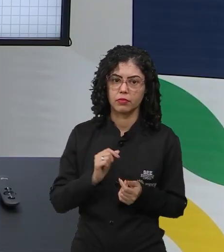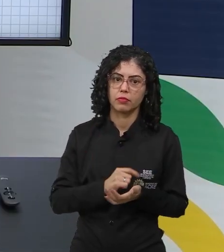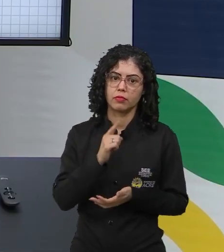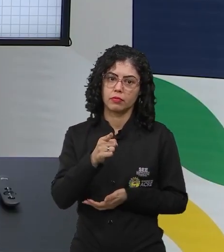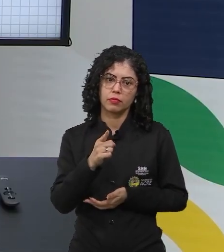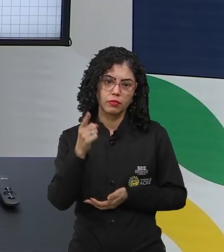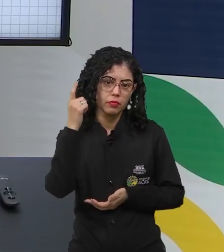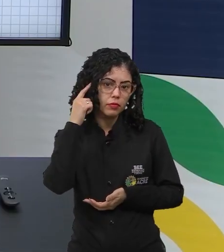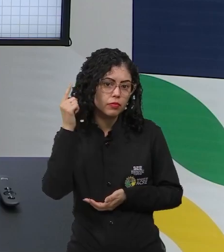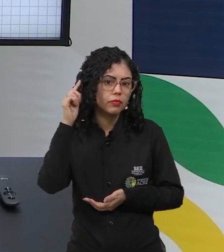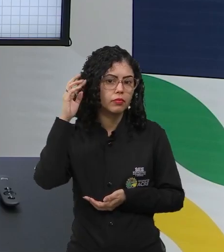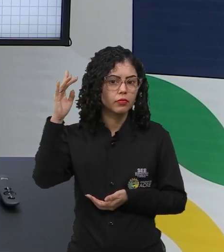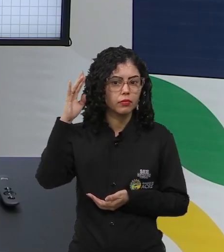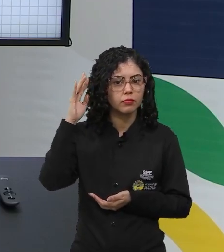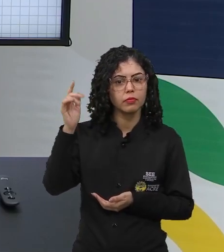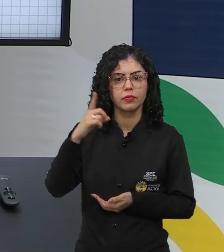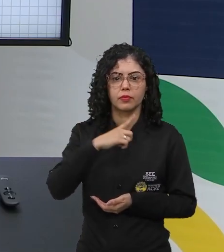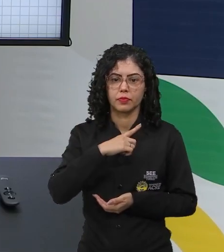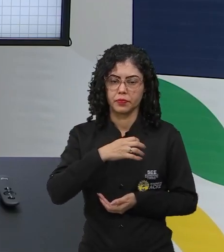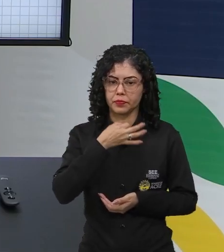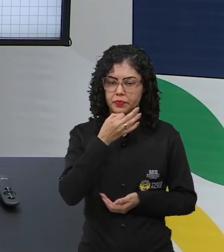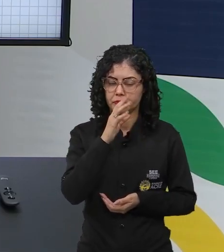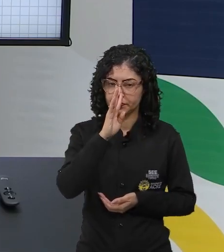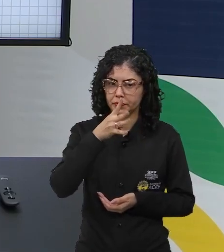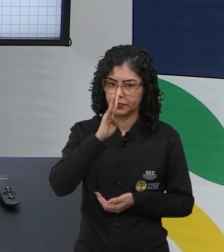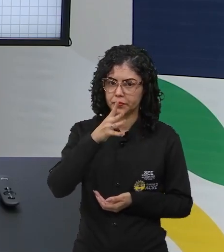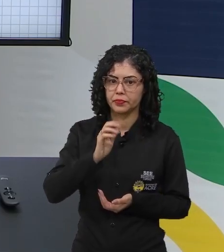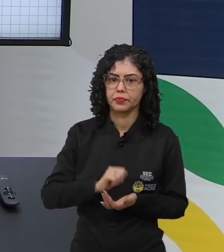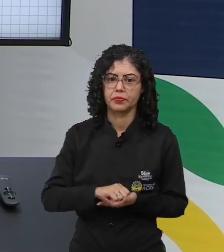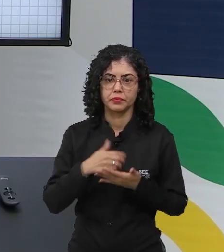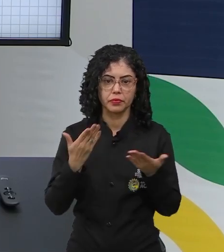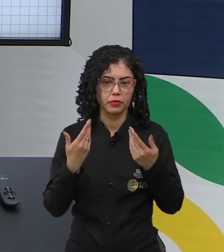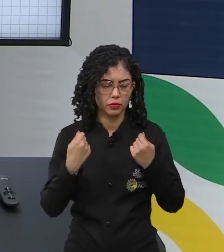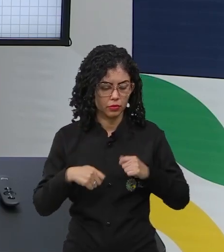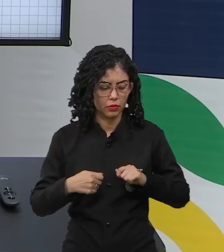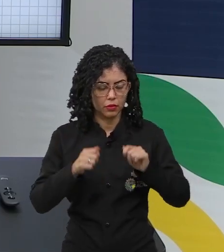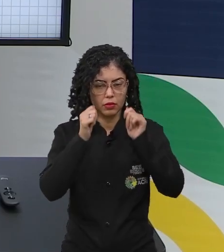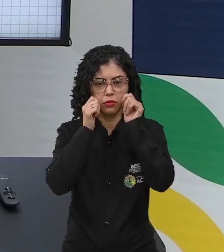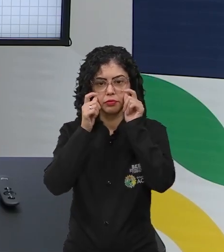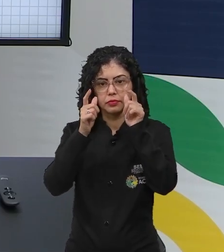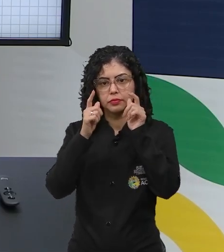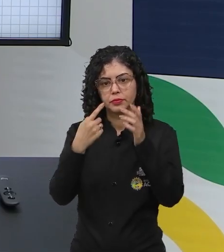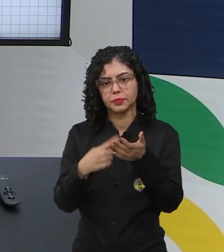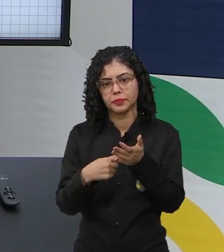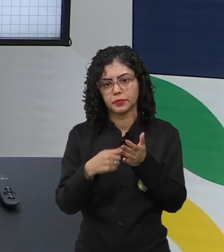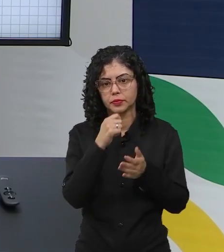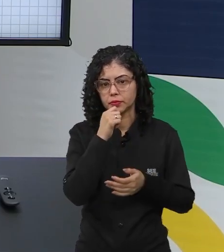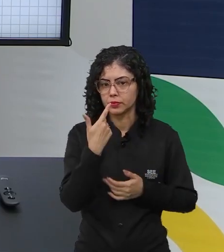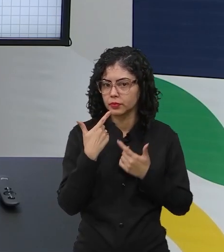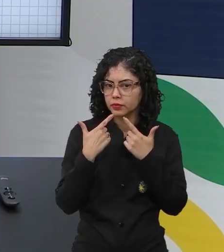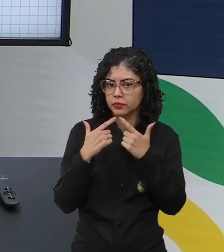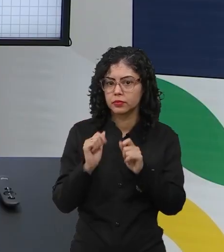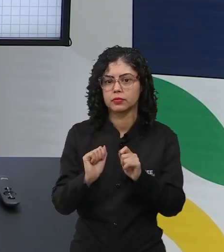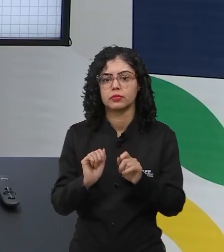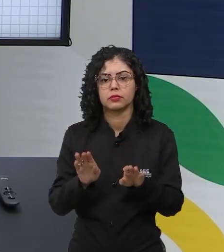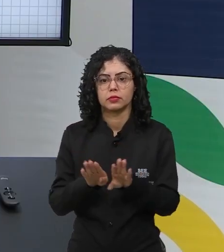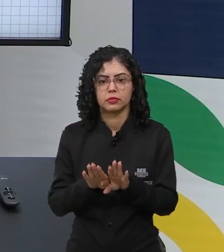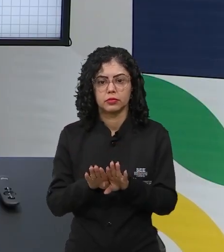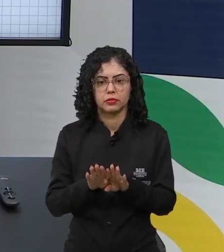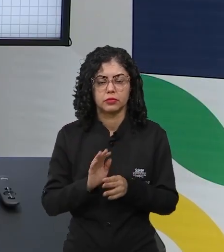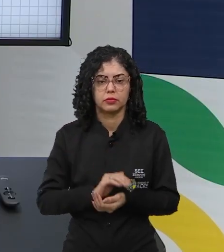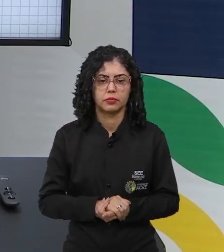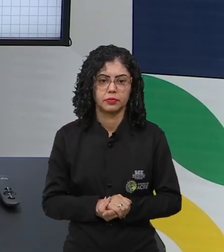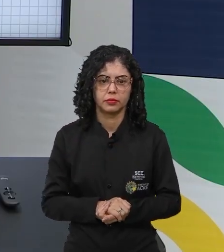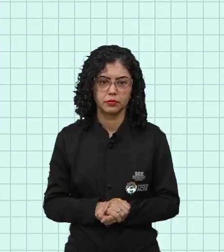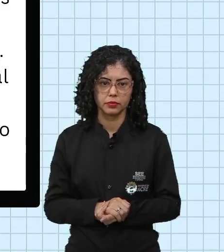que você reflita, tenha uma opinião crítica. Então, você precisa estar atento a essas marcas linguísticas nas